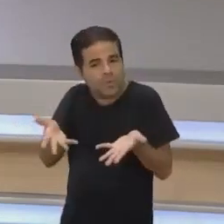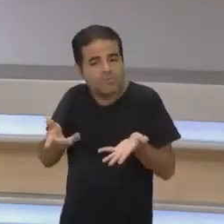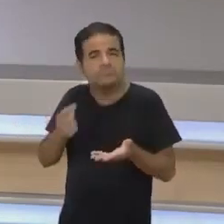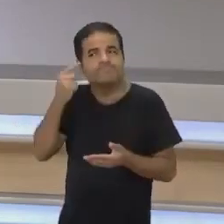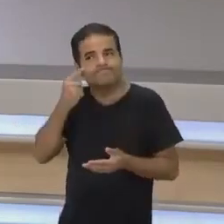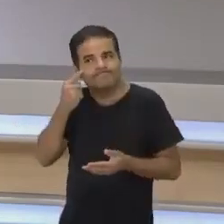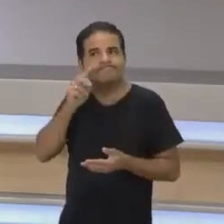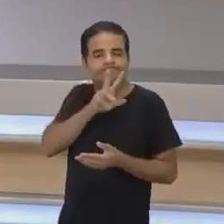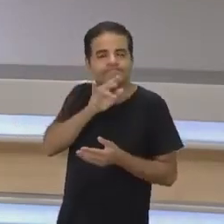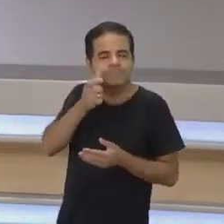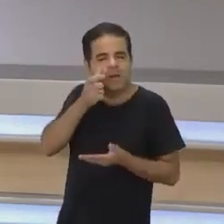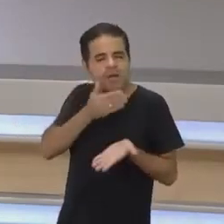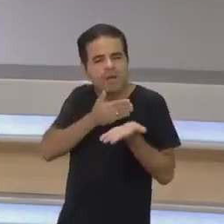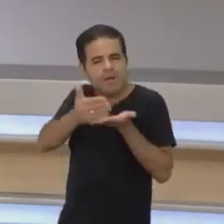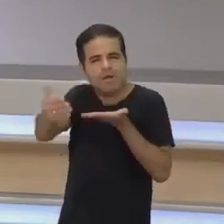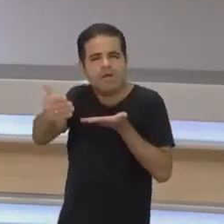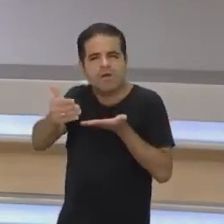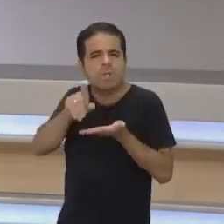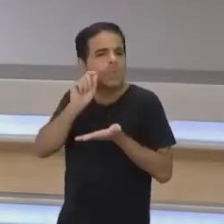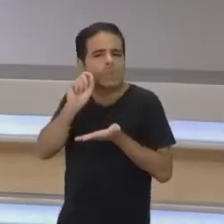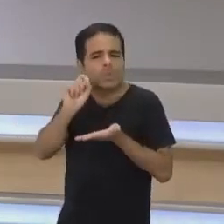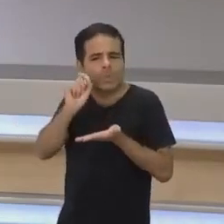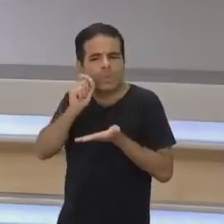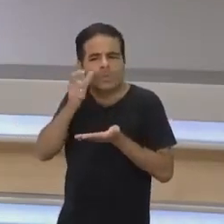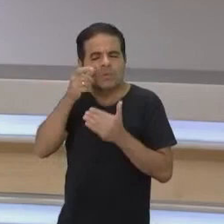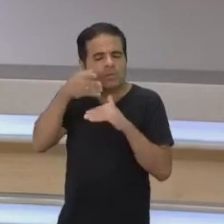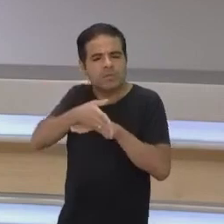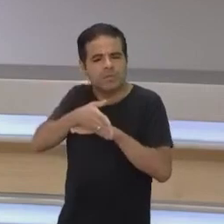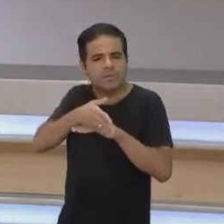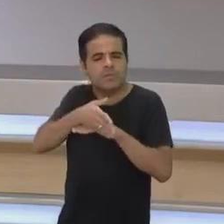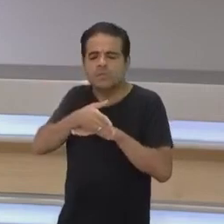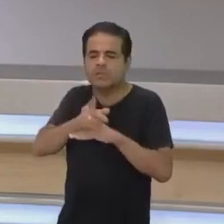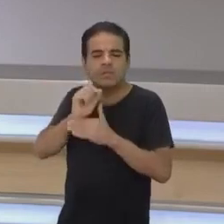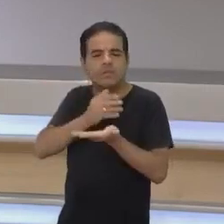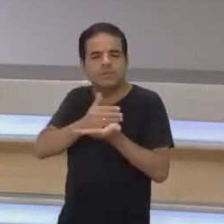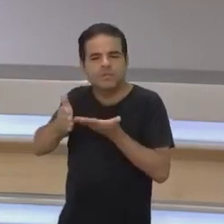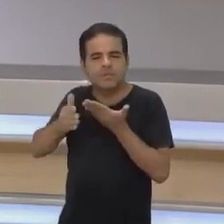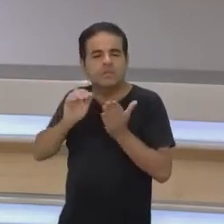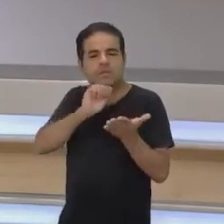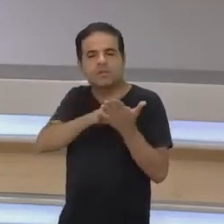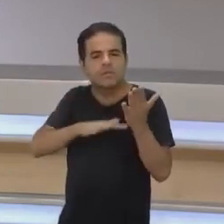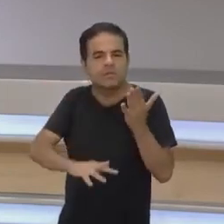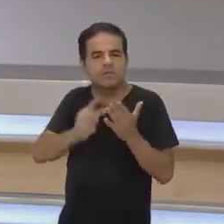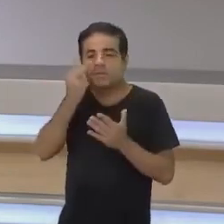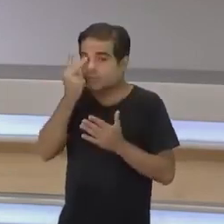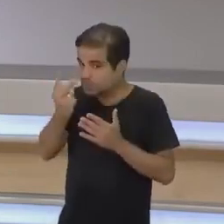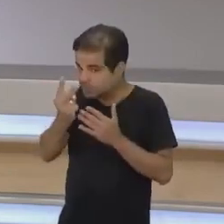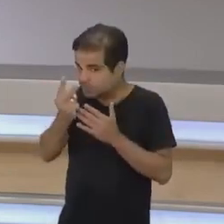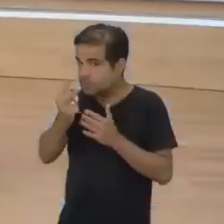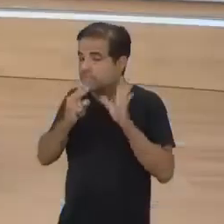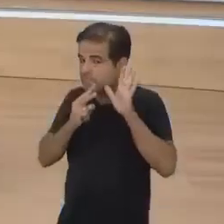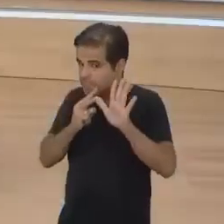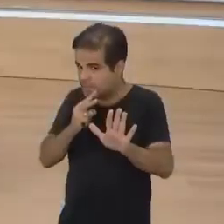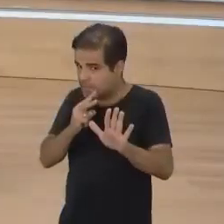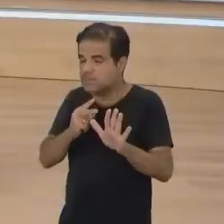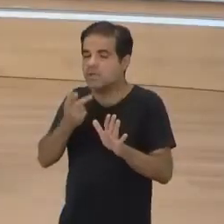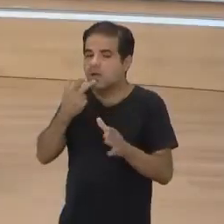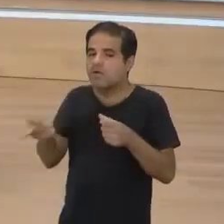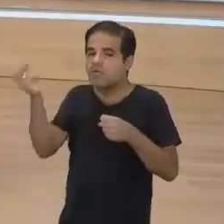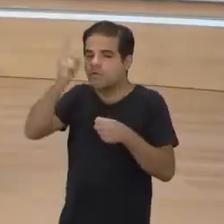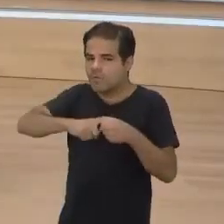justamente, a gente vai então começar aí, né, a introdução da nossa atividade 2. Mas antes, né, Sumaia, fazendo aí